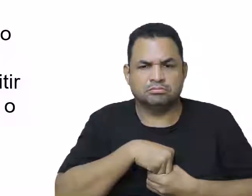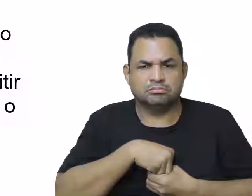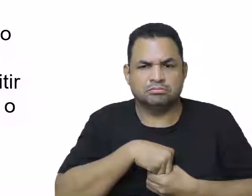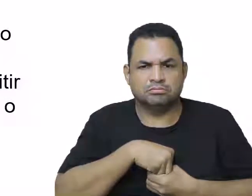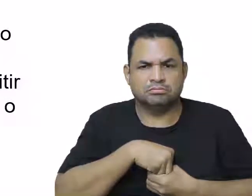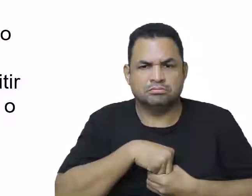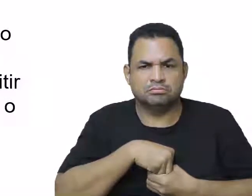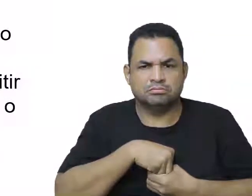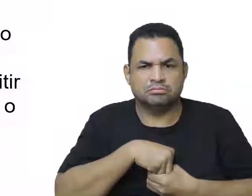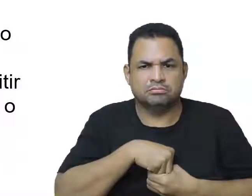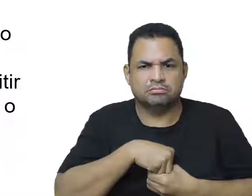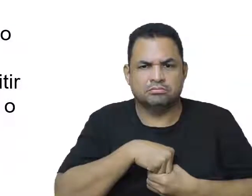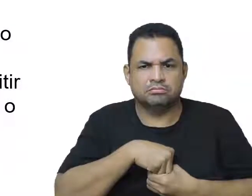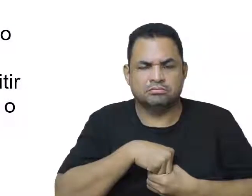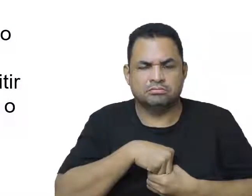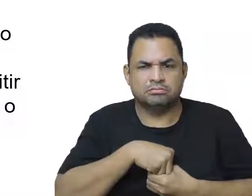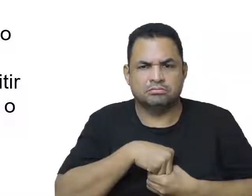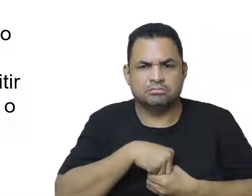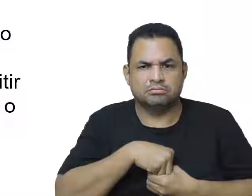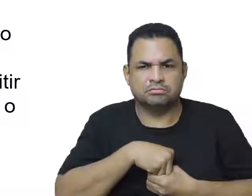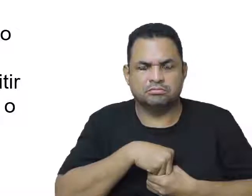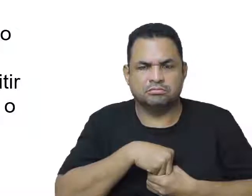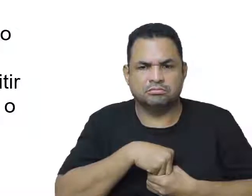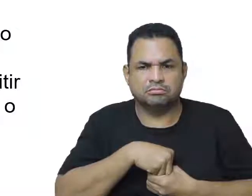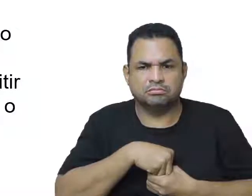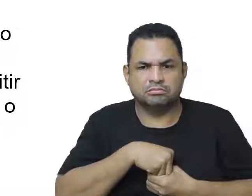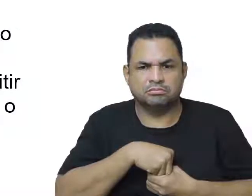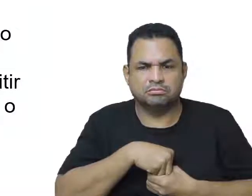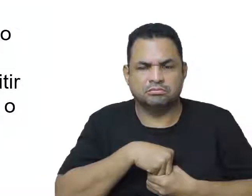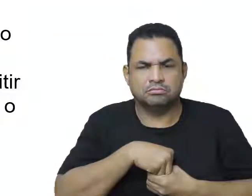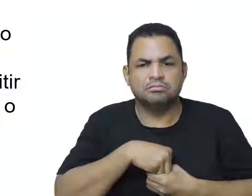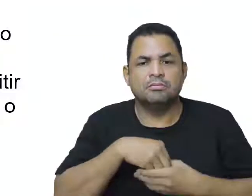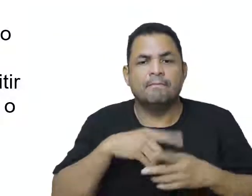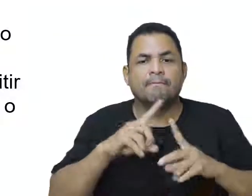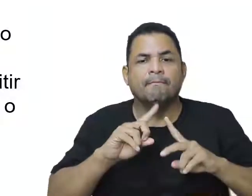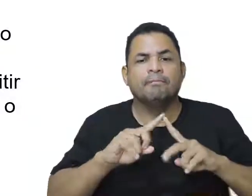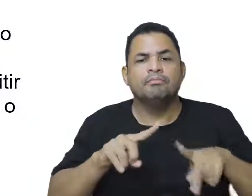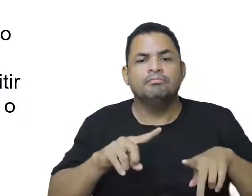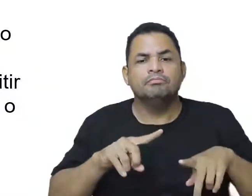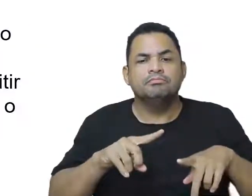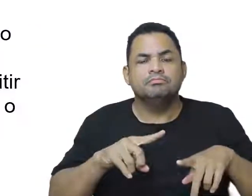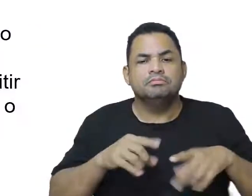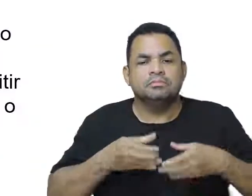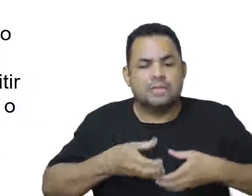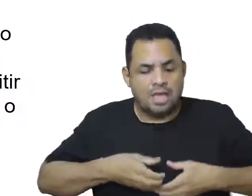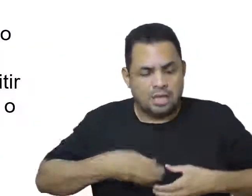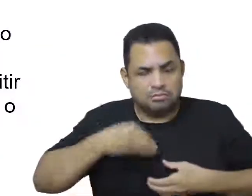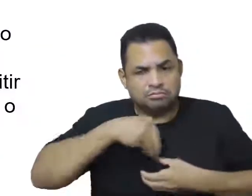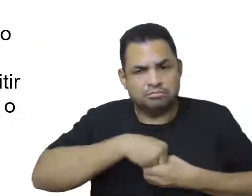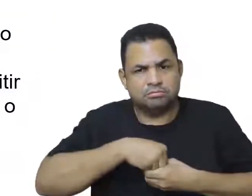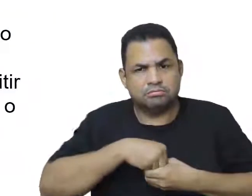explicar. Ele está dentro da gente, mas mesmo ele estando dentro da gente, ele tem